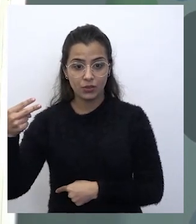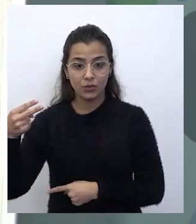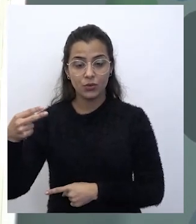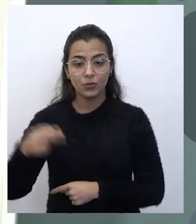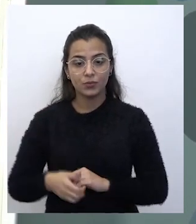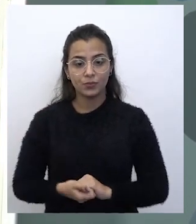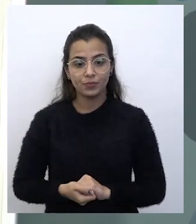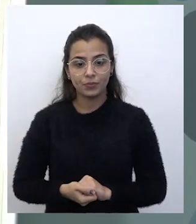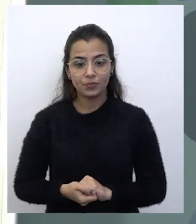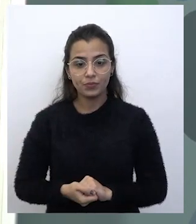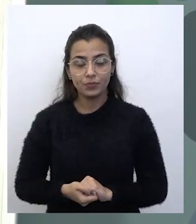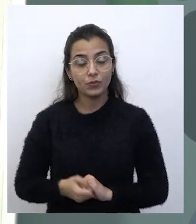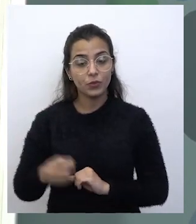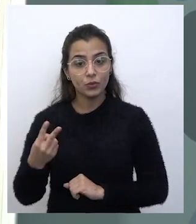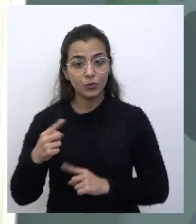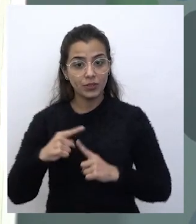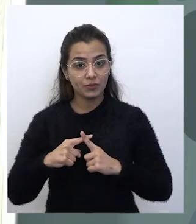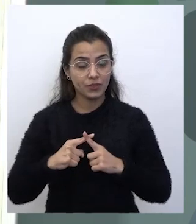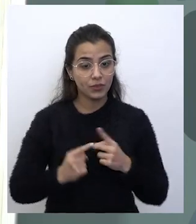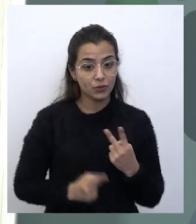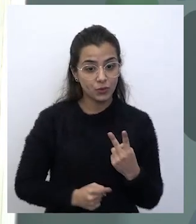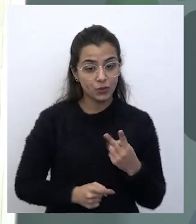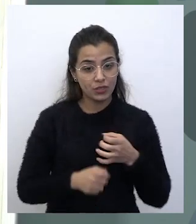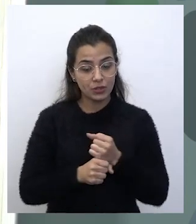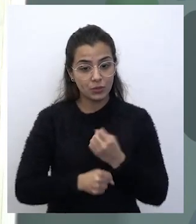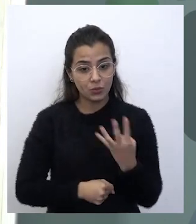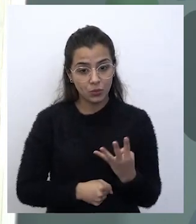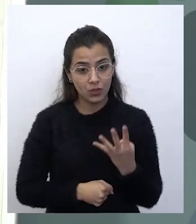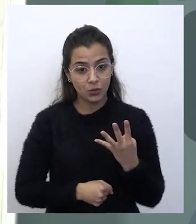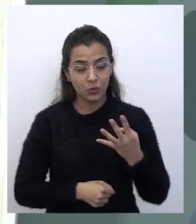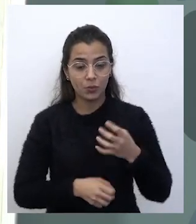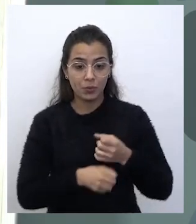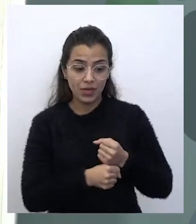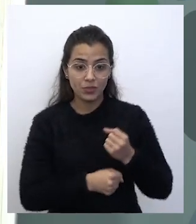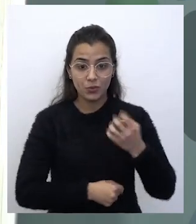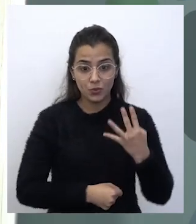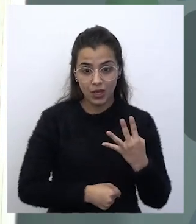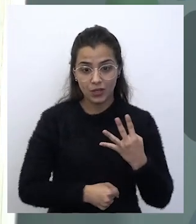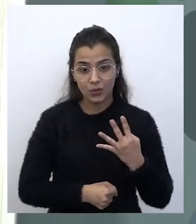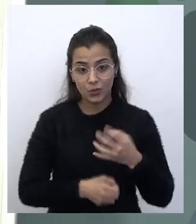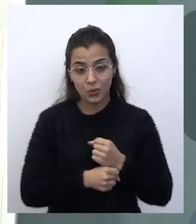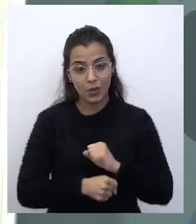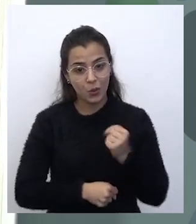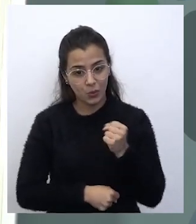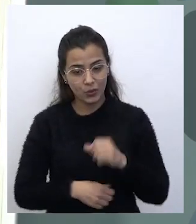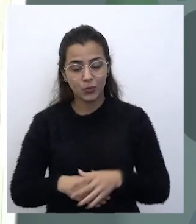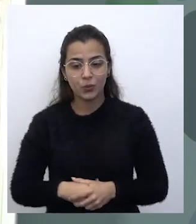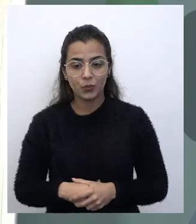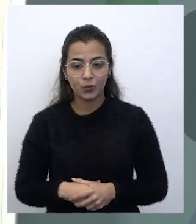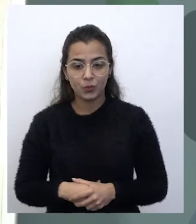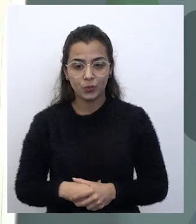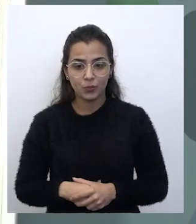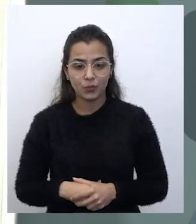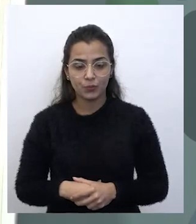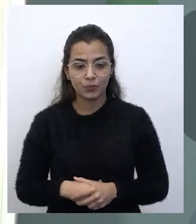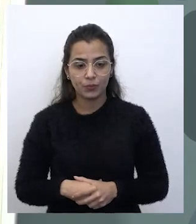iguais mais, 2 vezes 2, 4. 4 mais 4, 8. Formando o par, menos 2 e